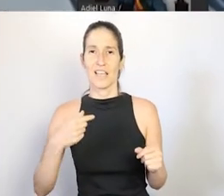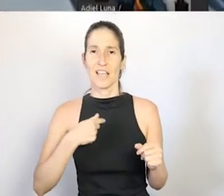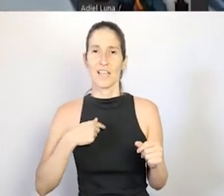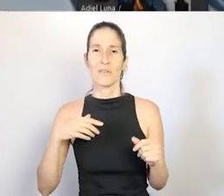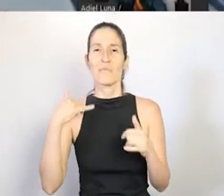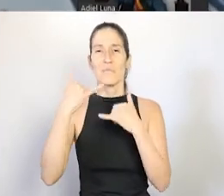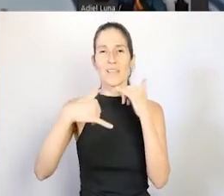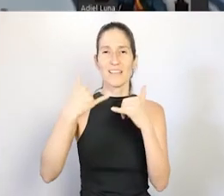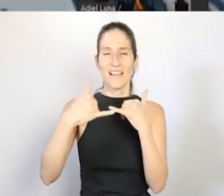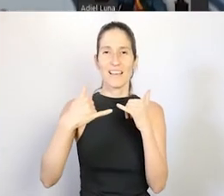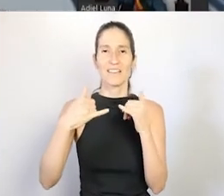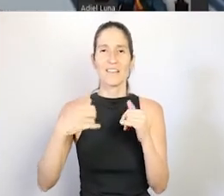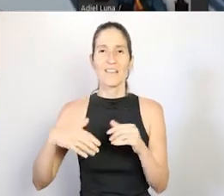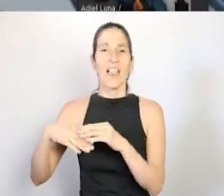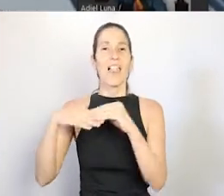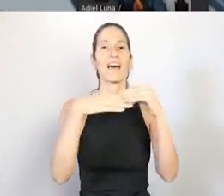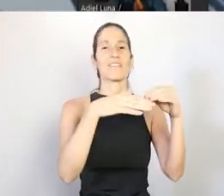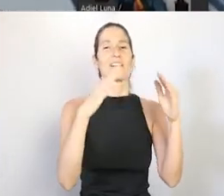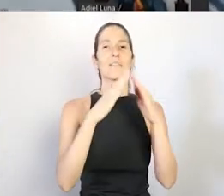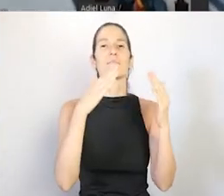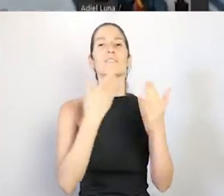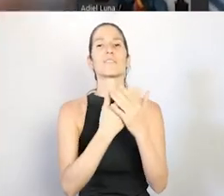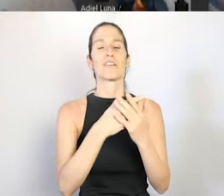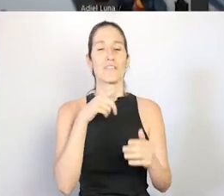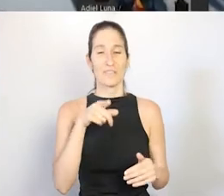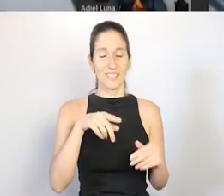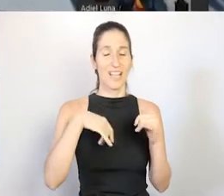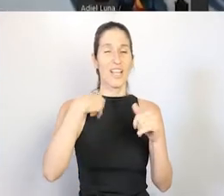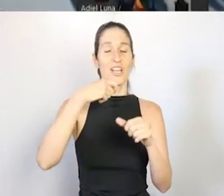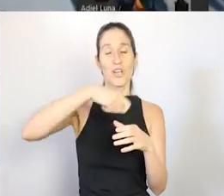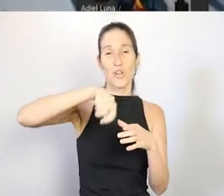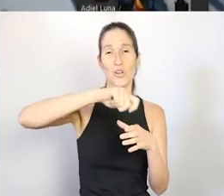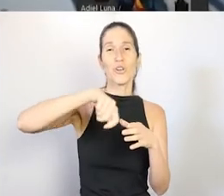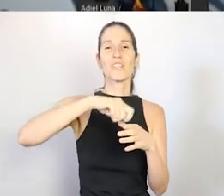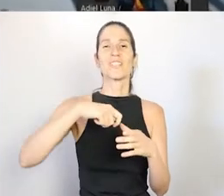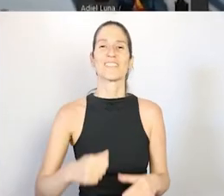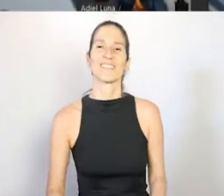levar para a escola para você fazer merenda para eles. Ele vai já me aposentei.